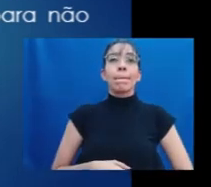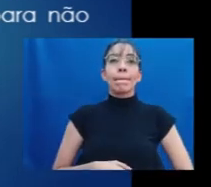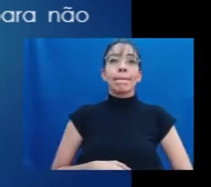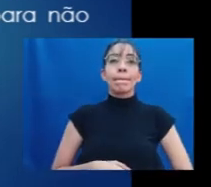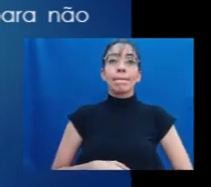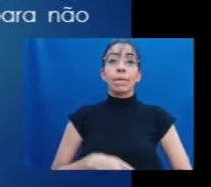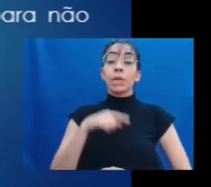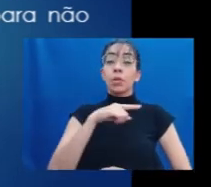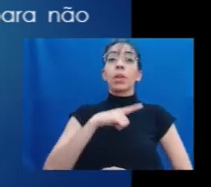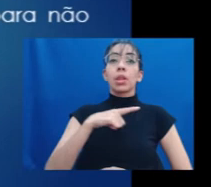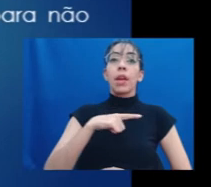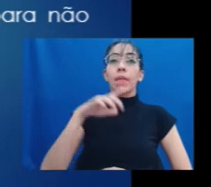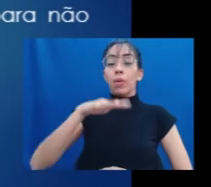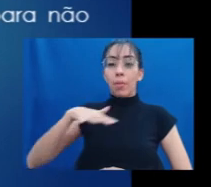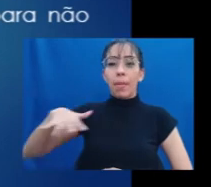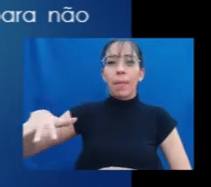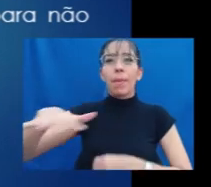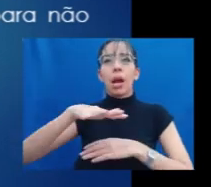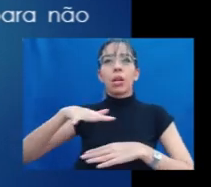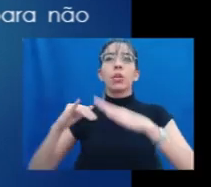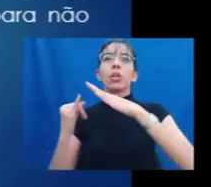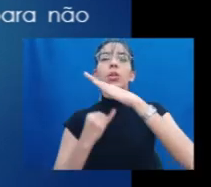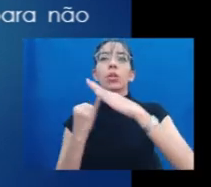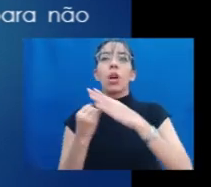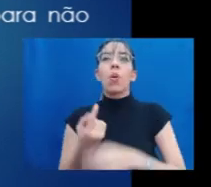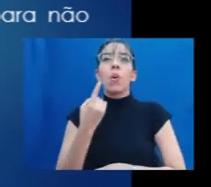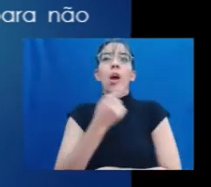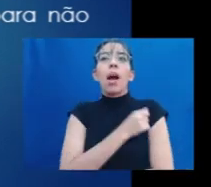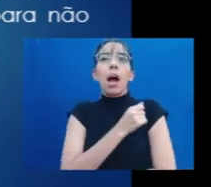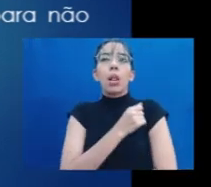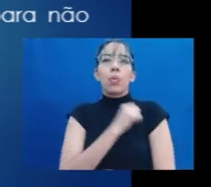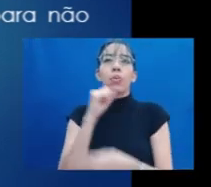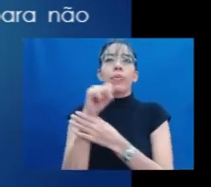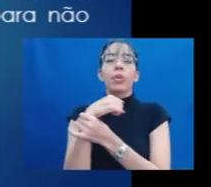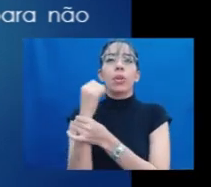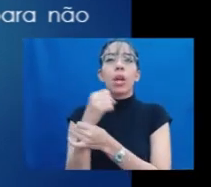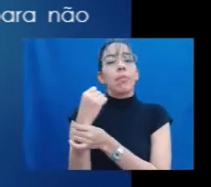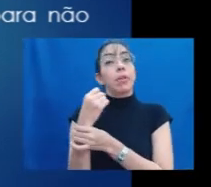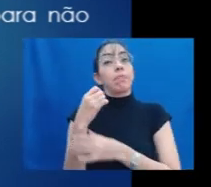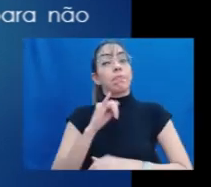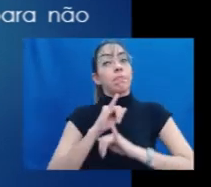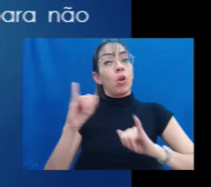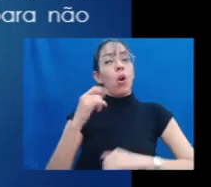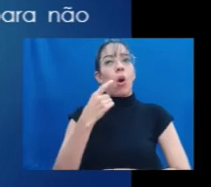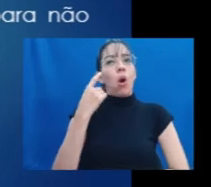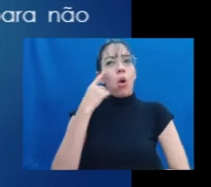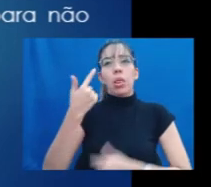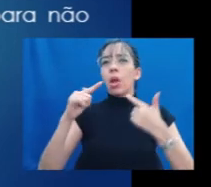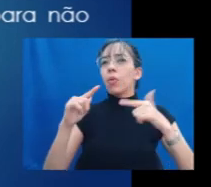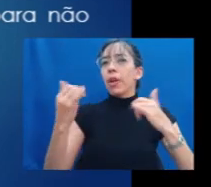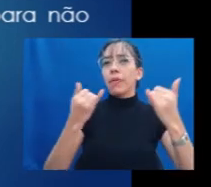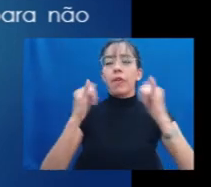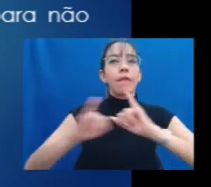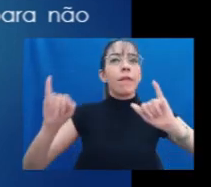tá? Então, no pátio da instituição, o estudante Jefferson Silva, que é um aluno de fisioterapia, relatou que durante o tumulto